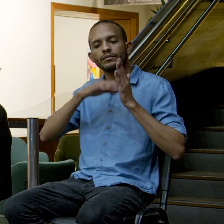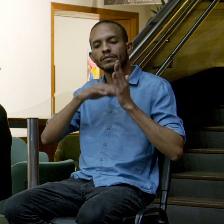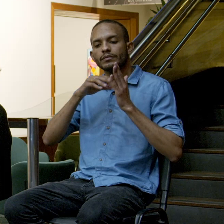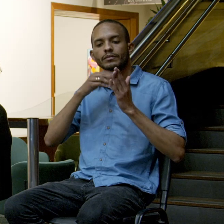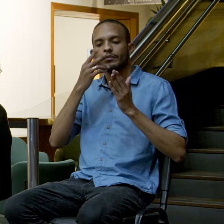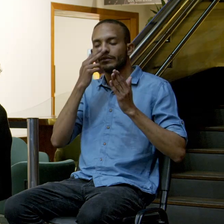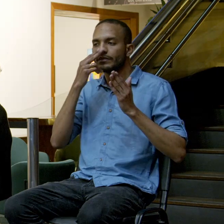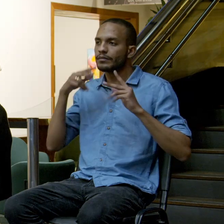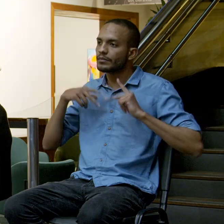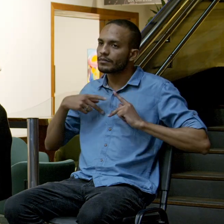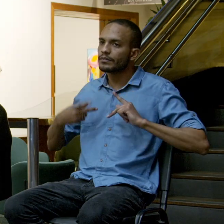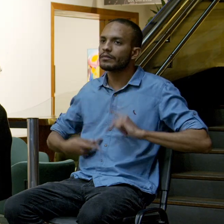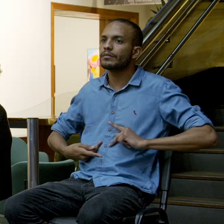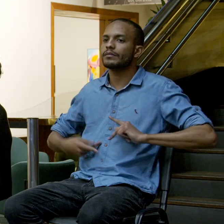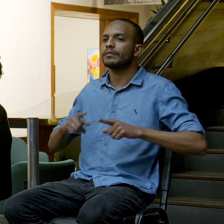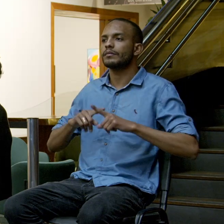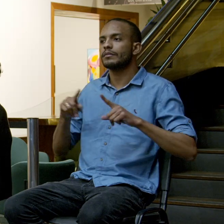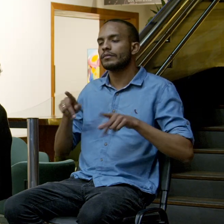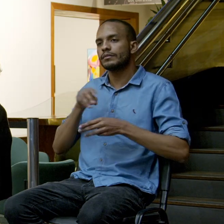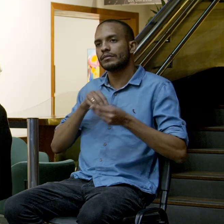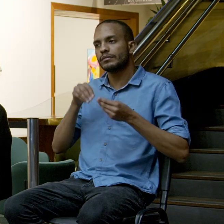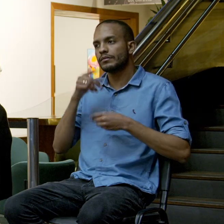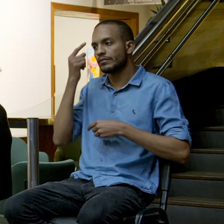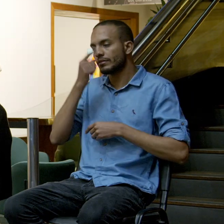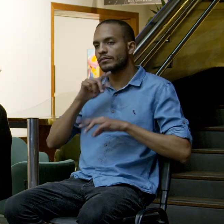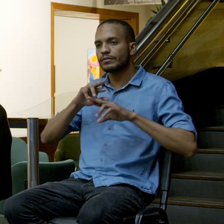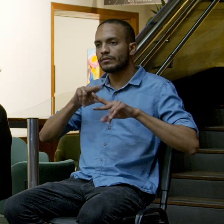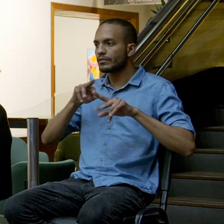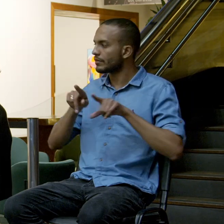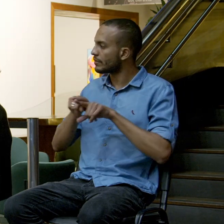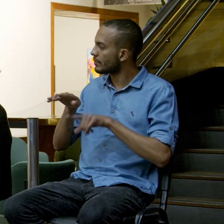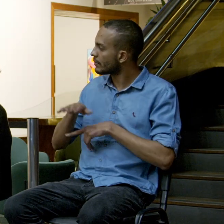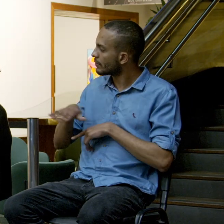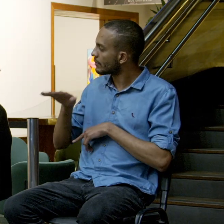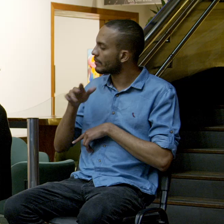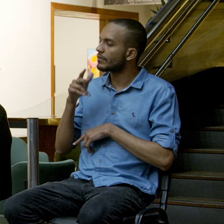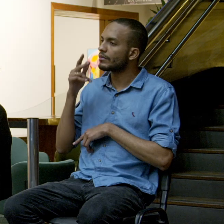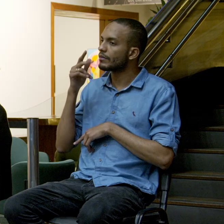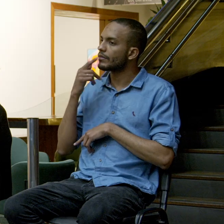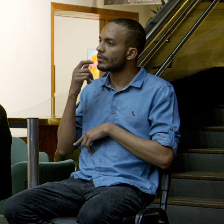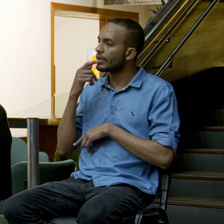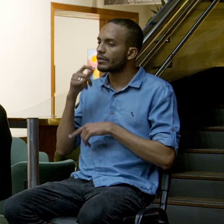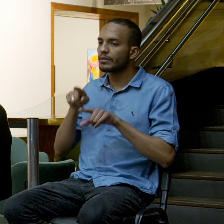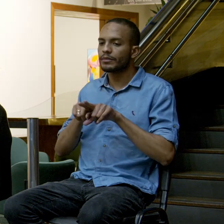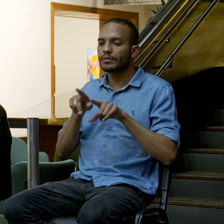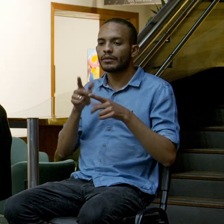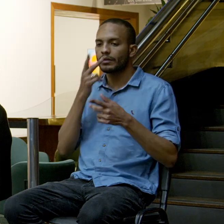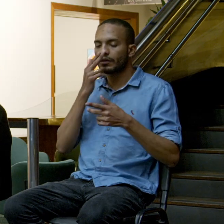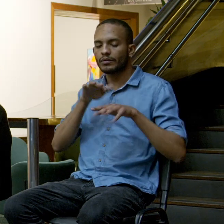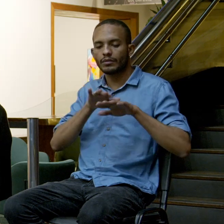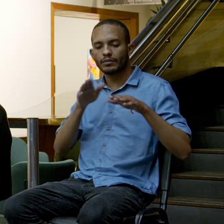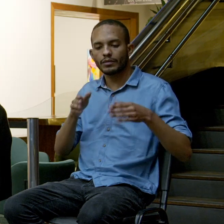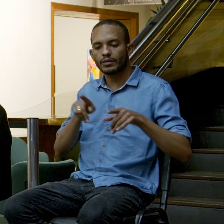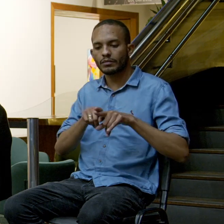cujo rosto contém uma boca escancarada, abaixo dela está uma área vermelha que se assemelha a uma mesa e que repousa uma